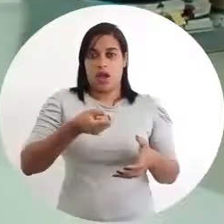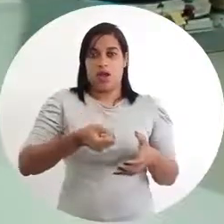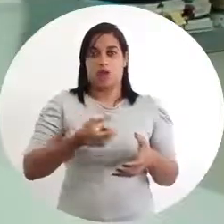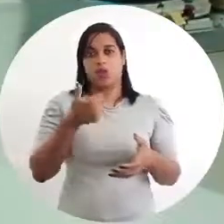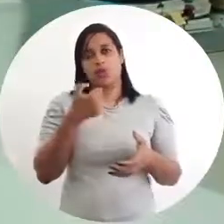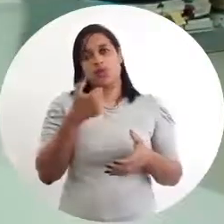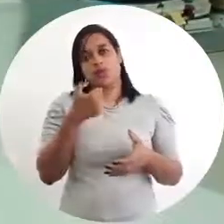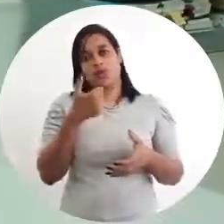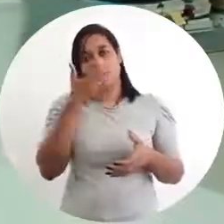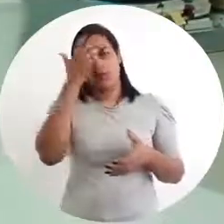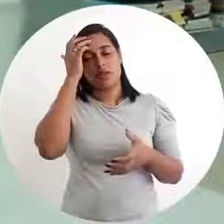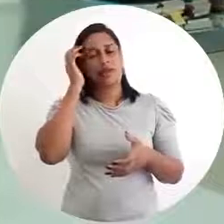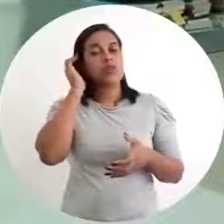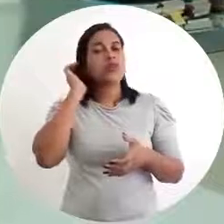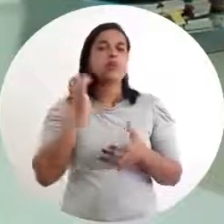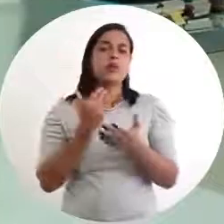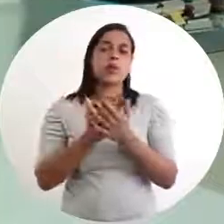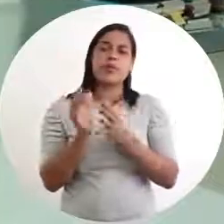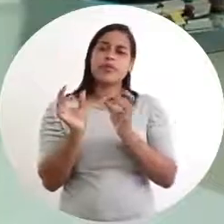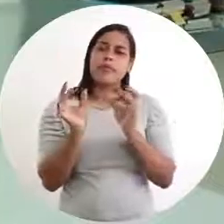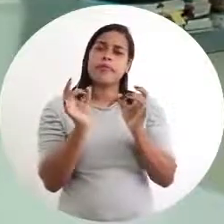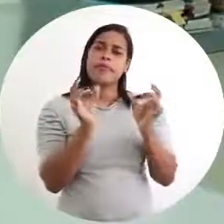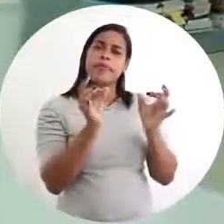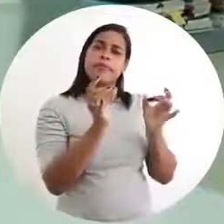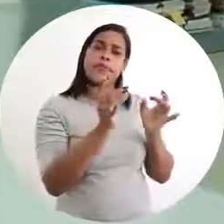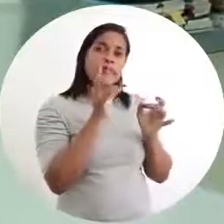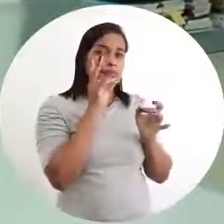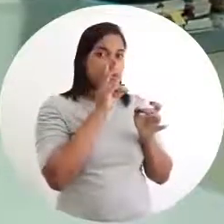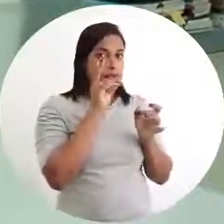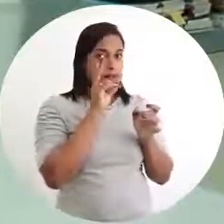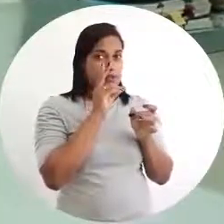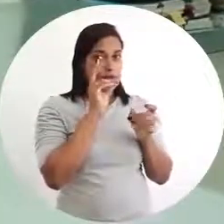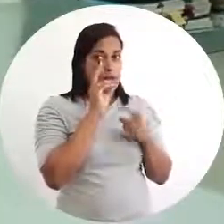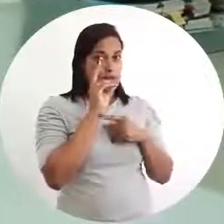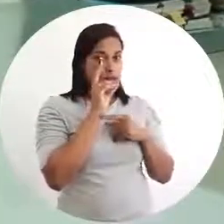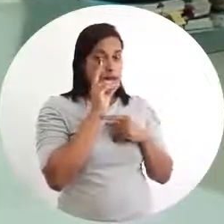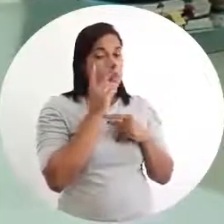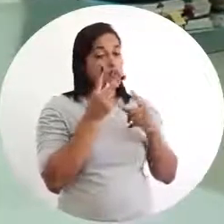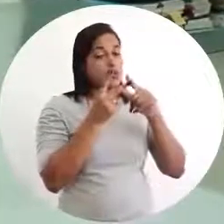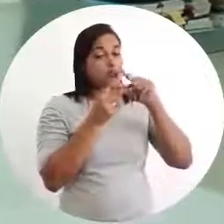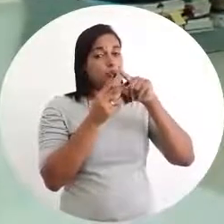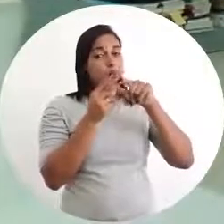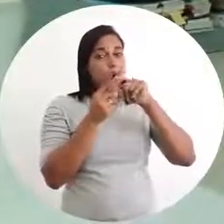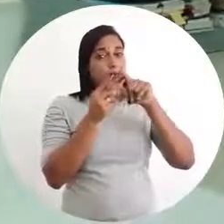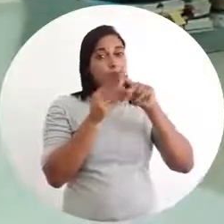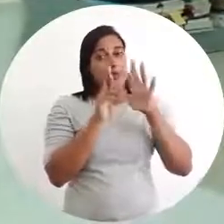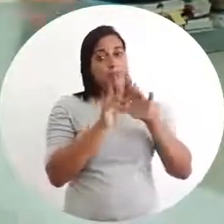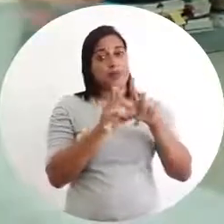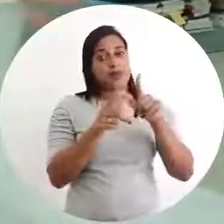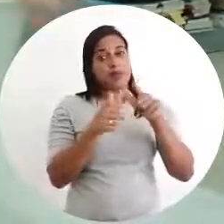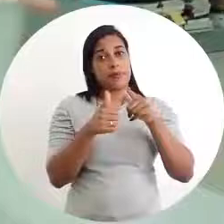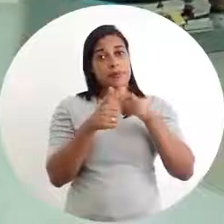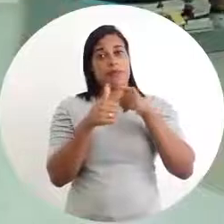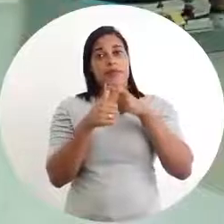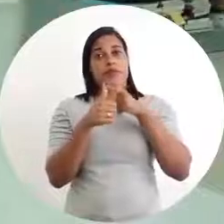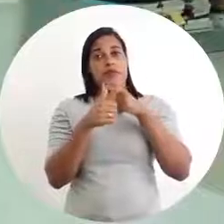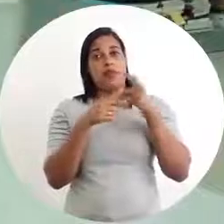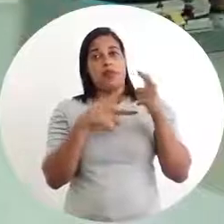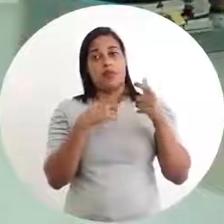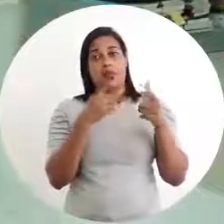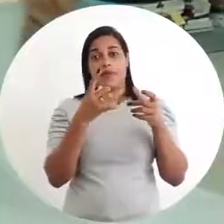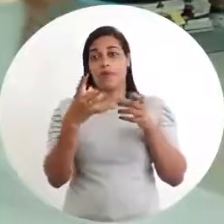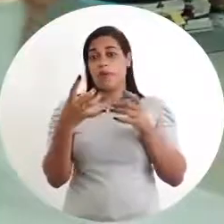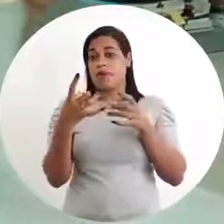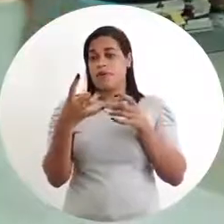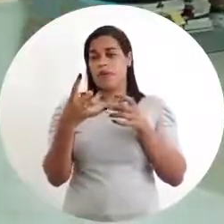Trouxe um saco de canetas e começa a vender pela sala. Veja, há duas situações em que na primeira houve uma